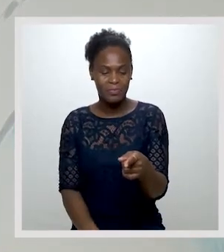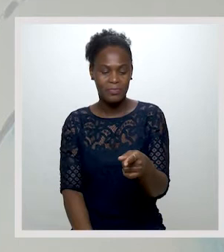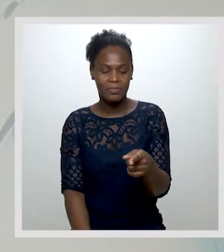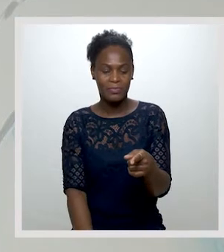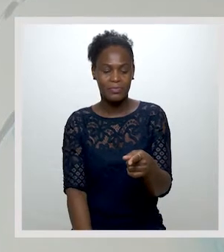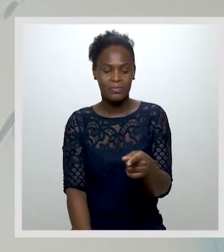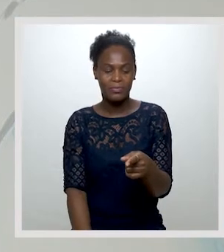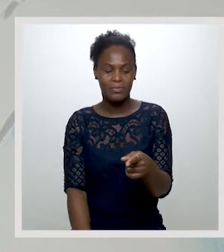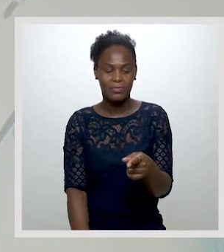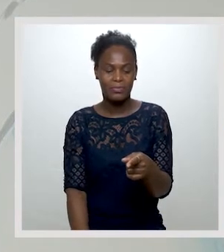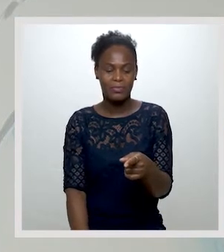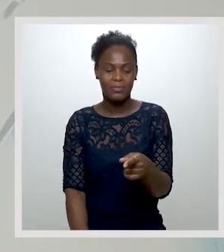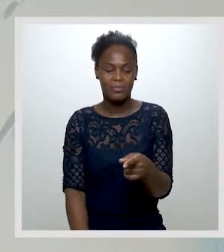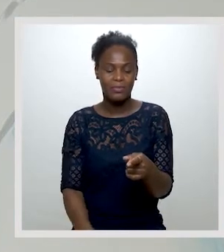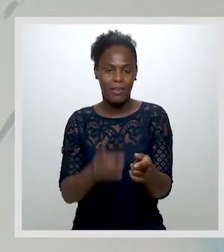A ver?